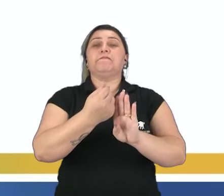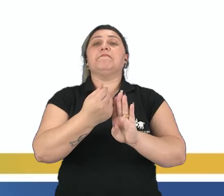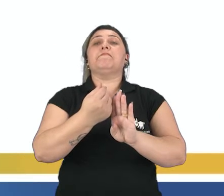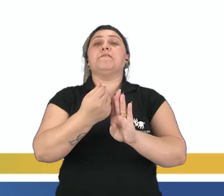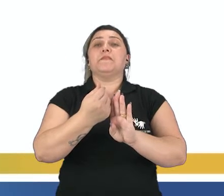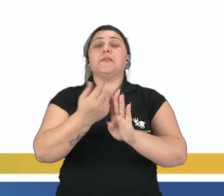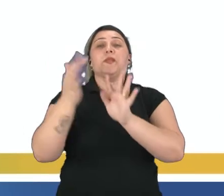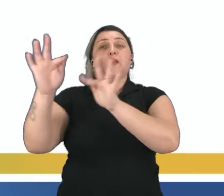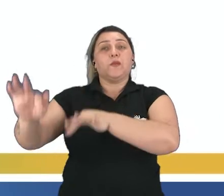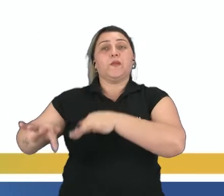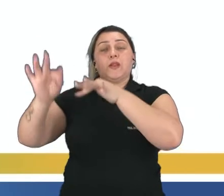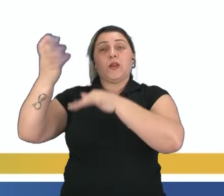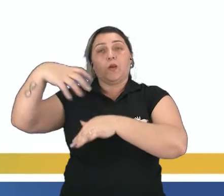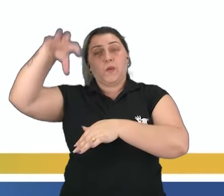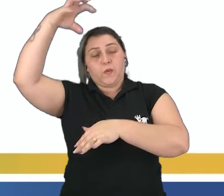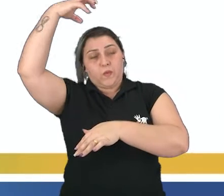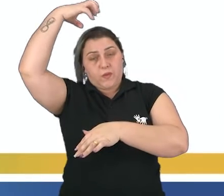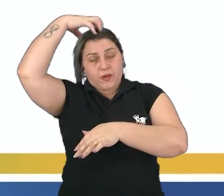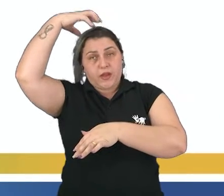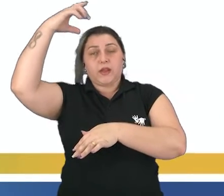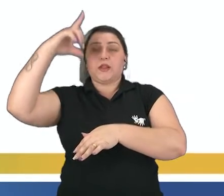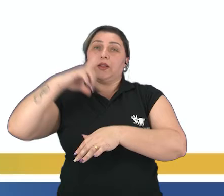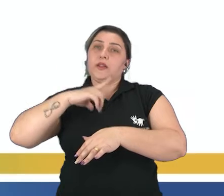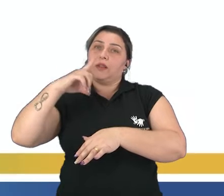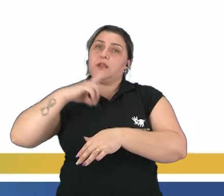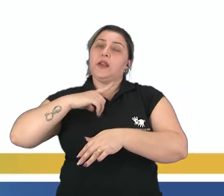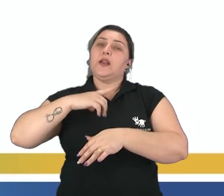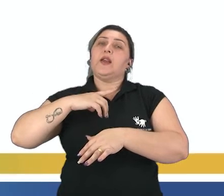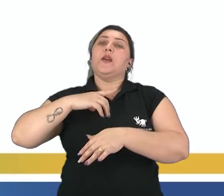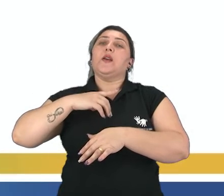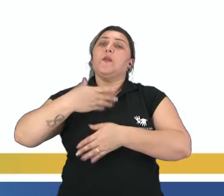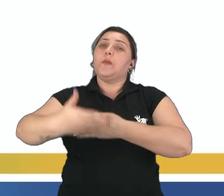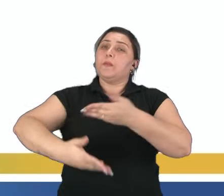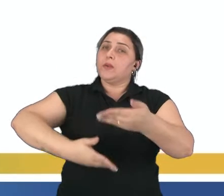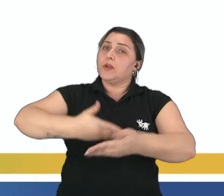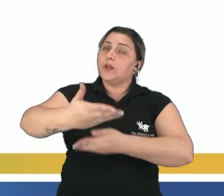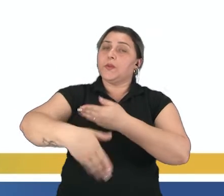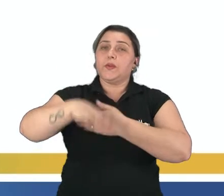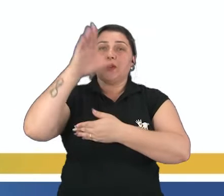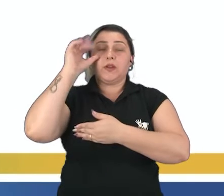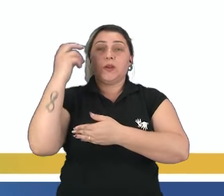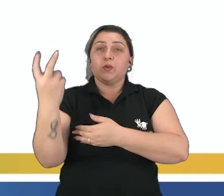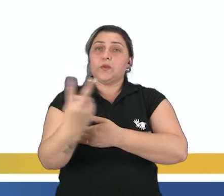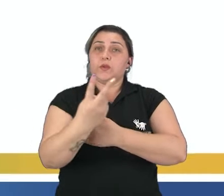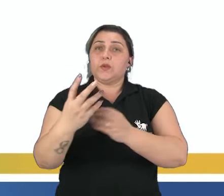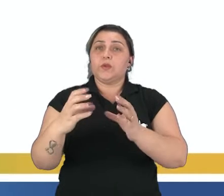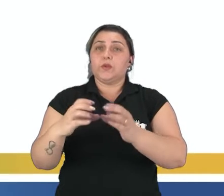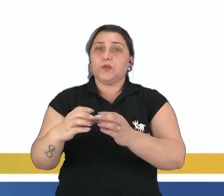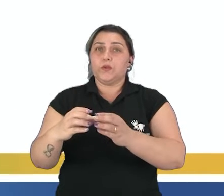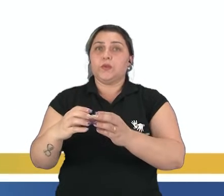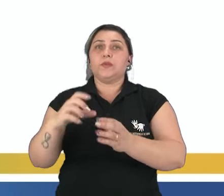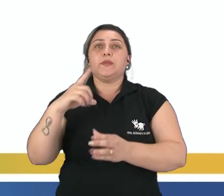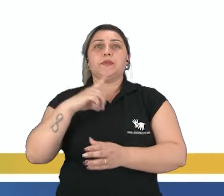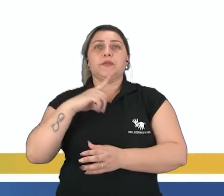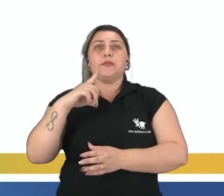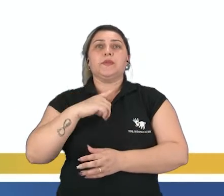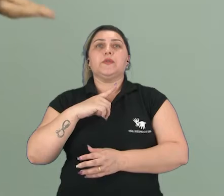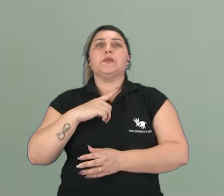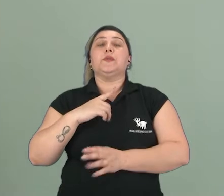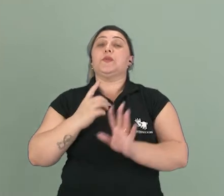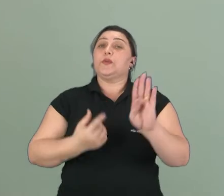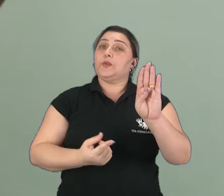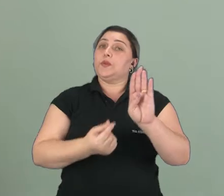nobreza feudal, o rei serviu como uma espécie de mediador entre os interesses dos dois grupos. Então, a gente tem interesse